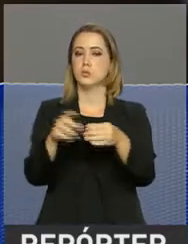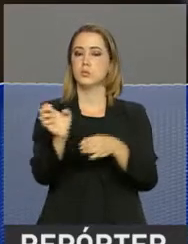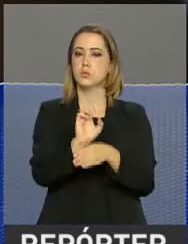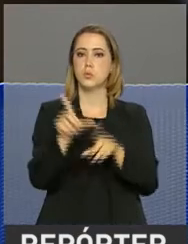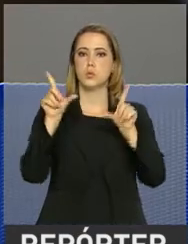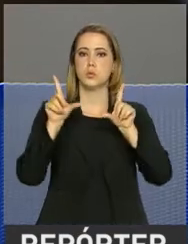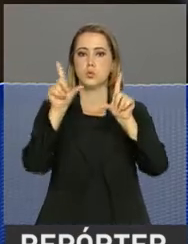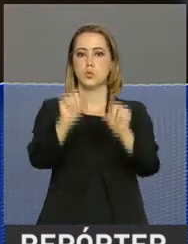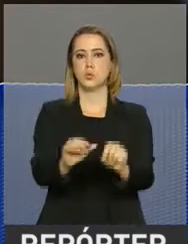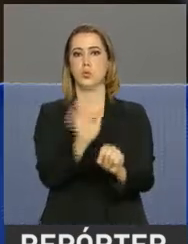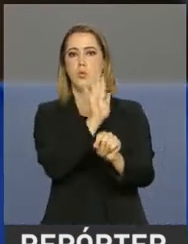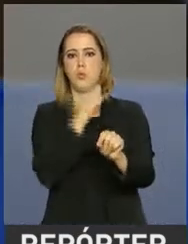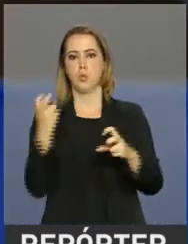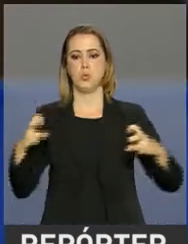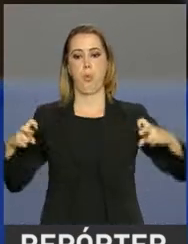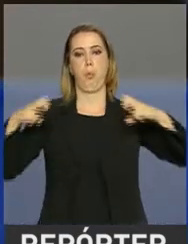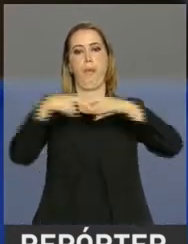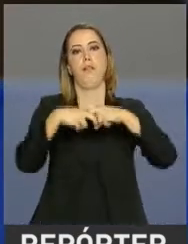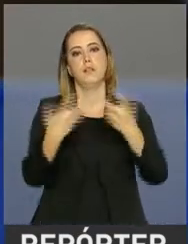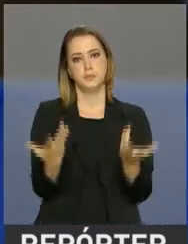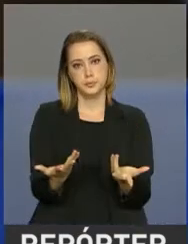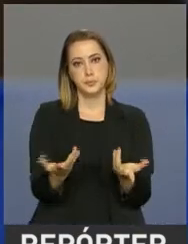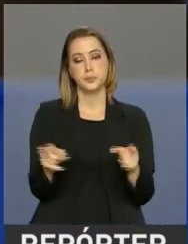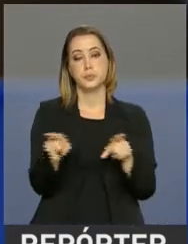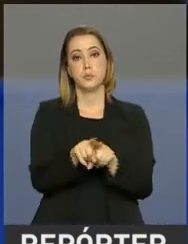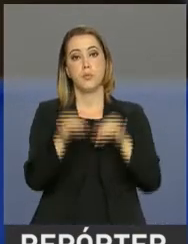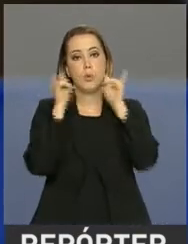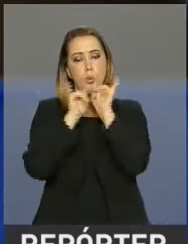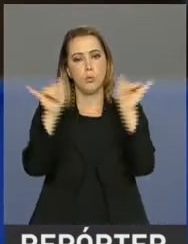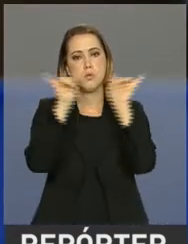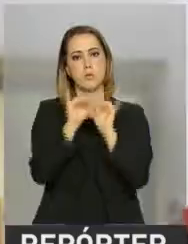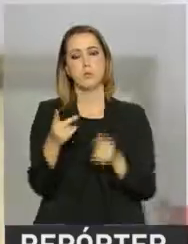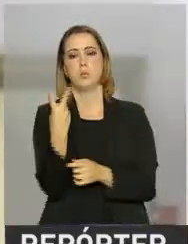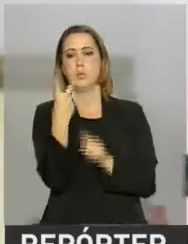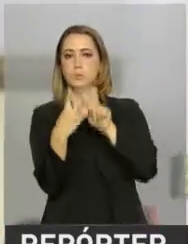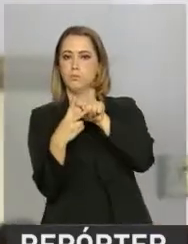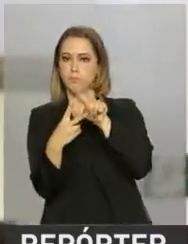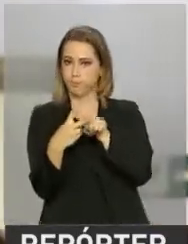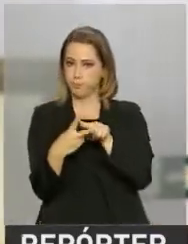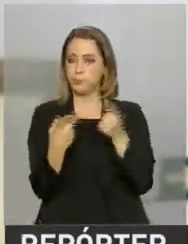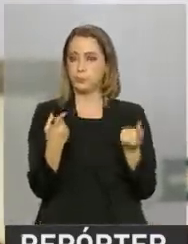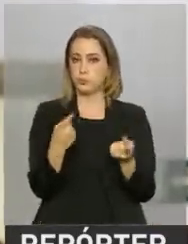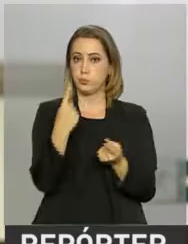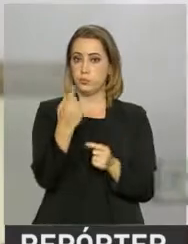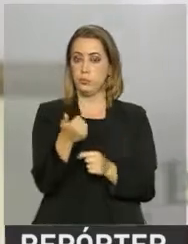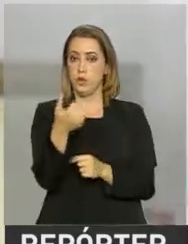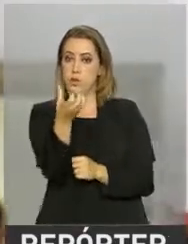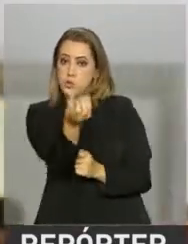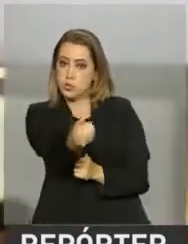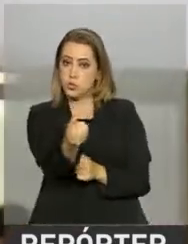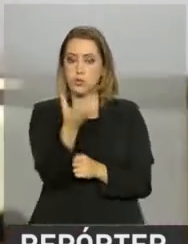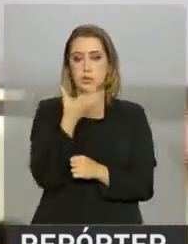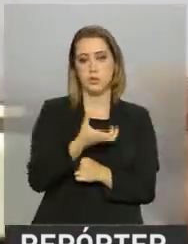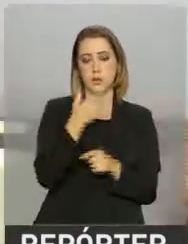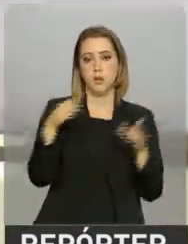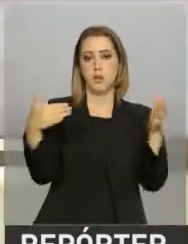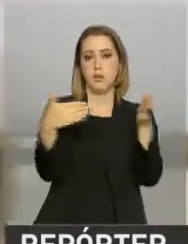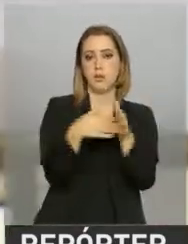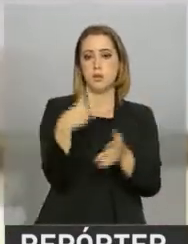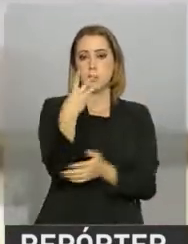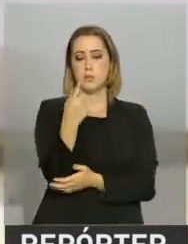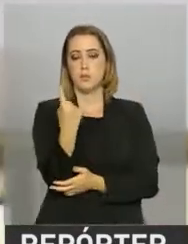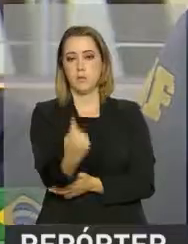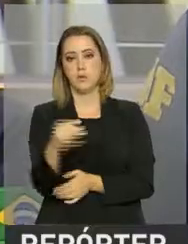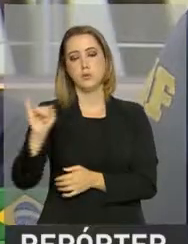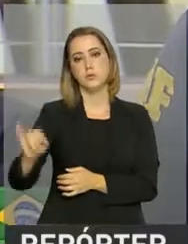as mortes no trânsito. A campanha nas estradas terá duas fases. A primeira, de 16 de dezembro a 31